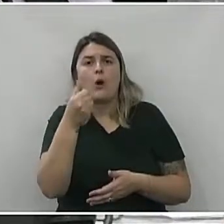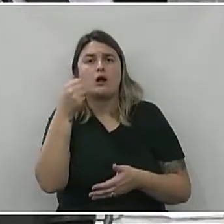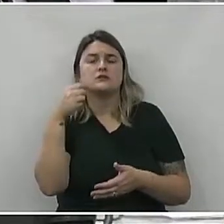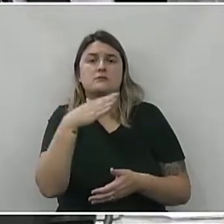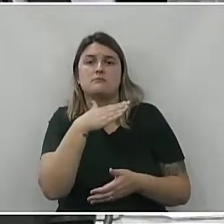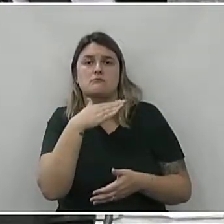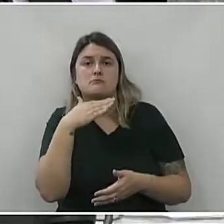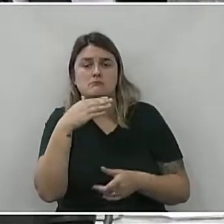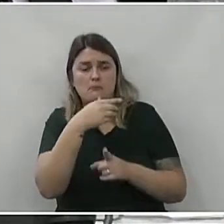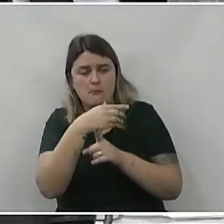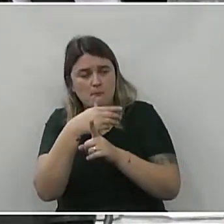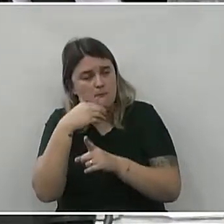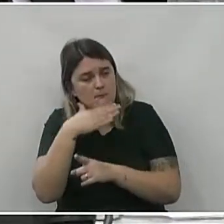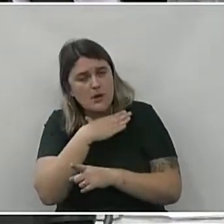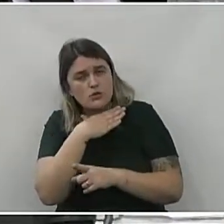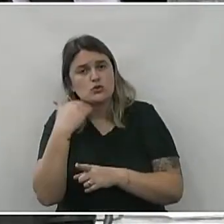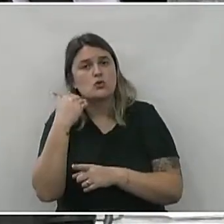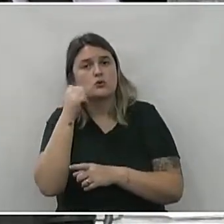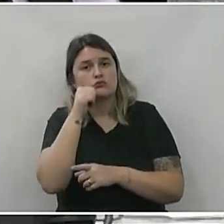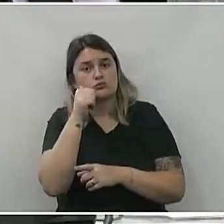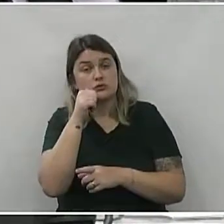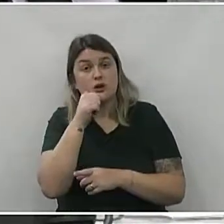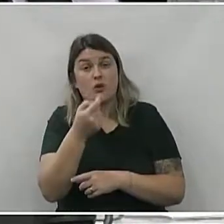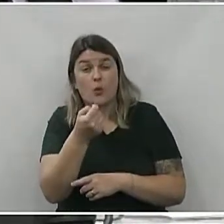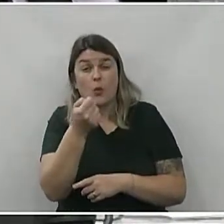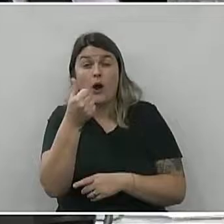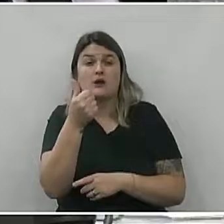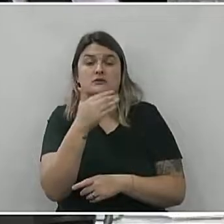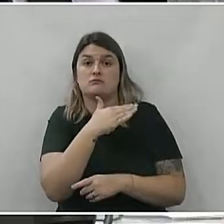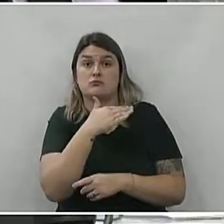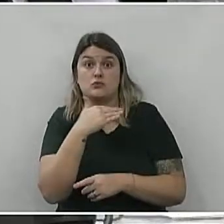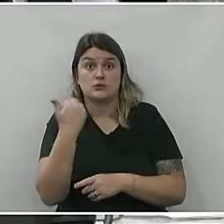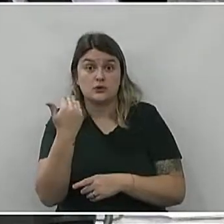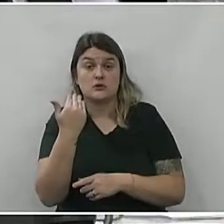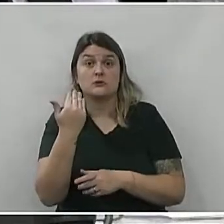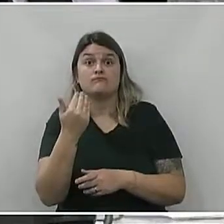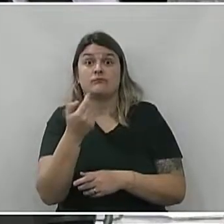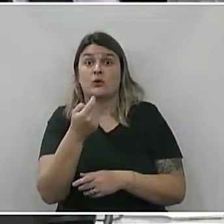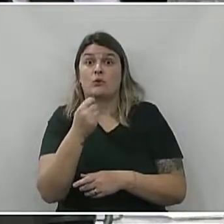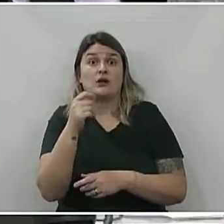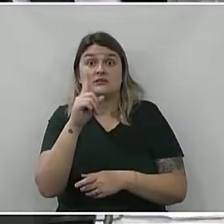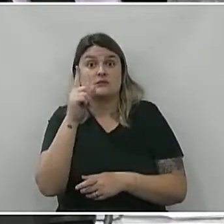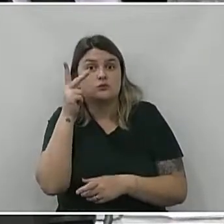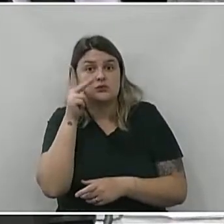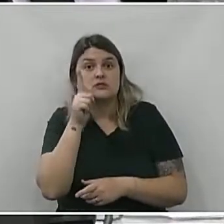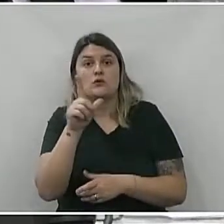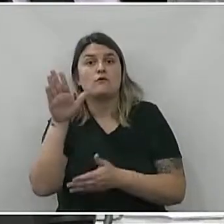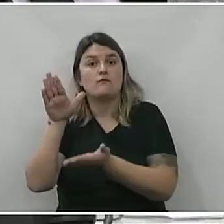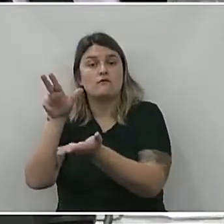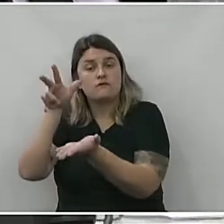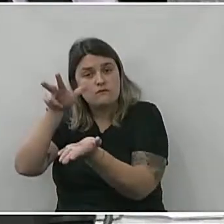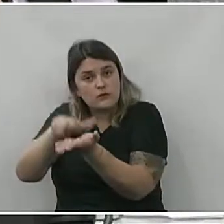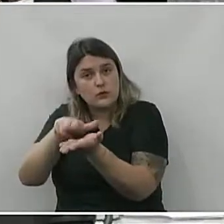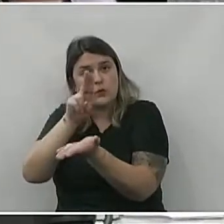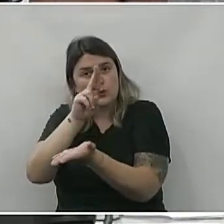sair, né, com vida, mas quase, né, que não deu certo. E o que a gente mais vê de dificuldade ao longo